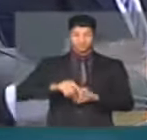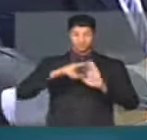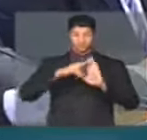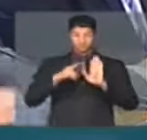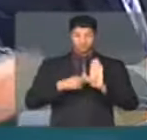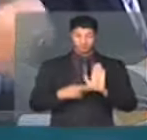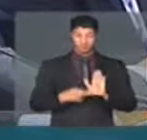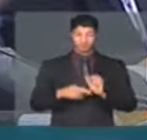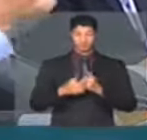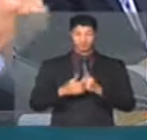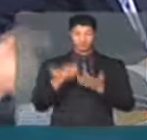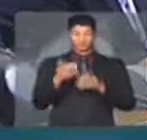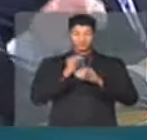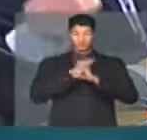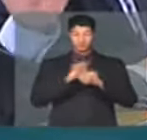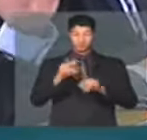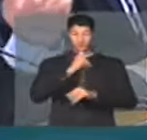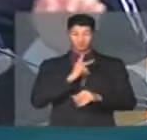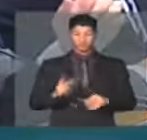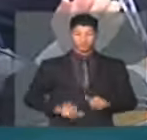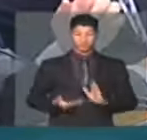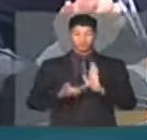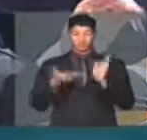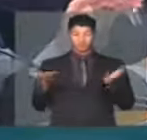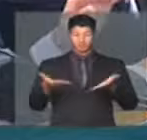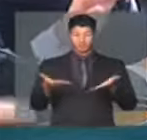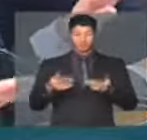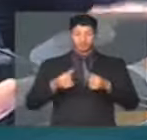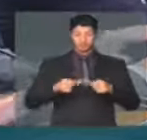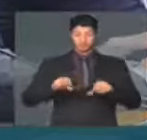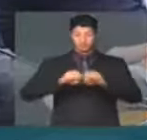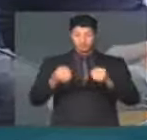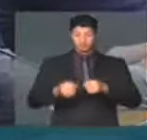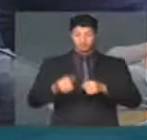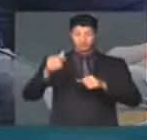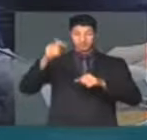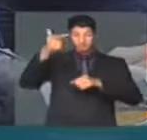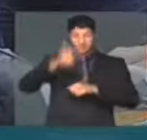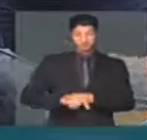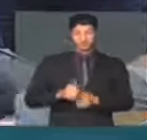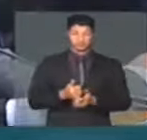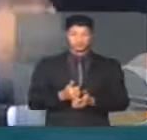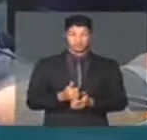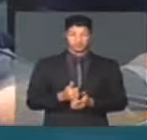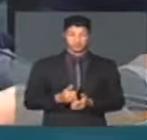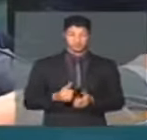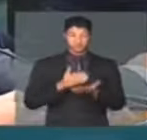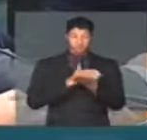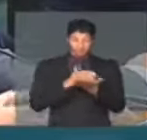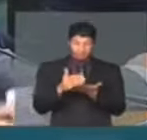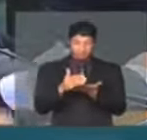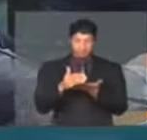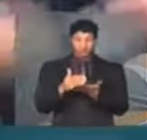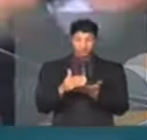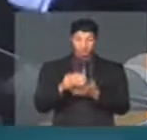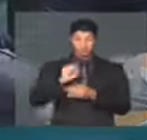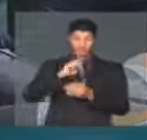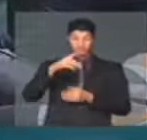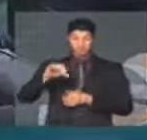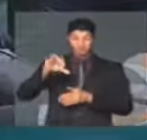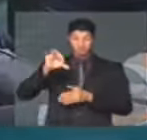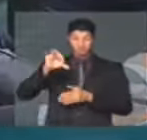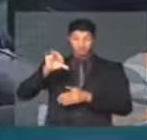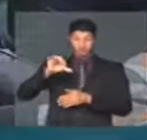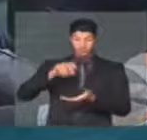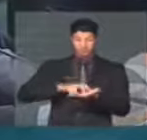se fere o regimento. Eu queria dizer que o presidente da casa hoje, ele está quebrando mais um recorde. Iniciou uma sessão